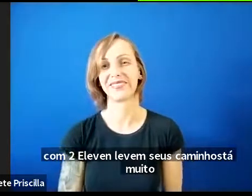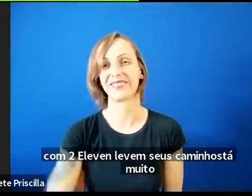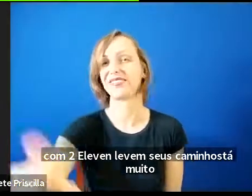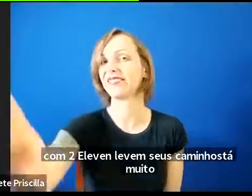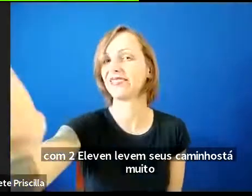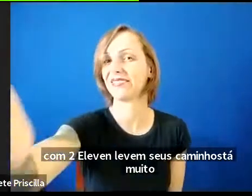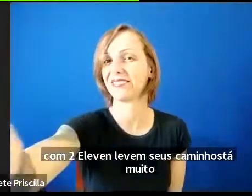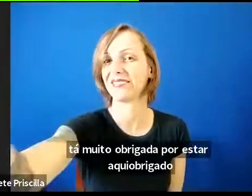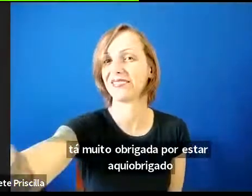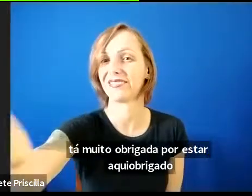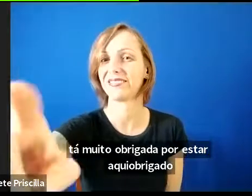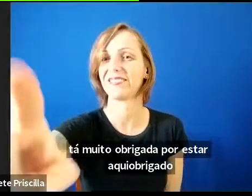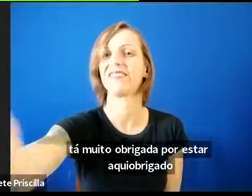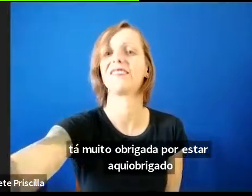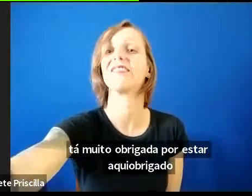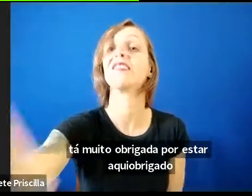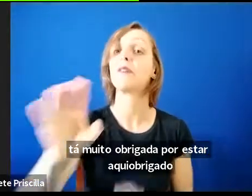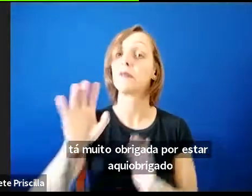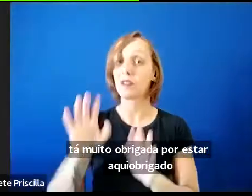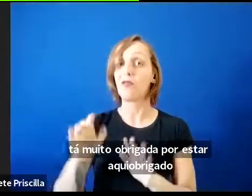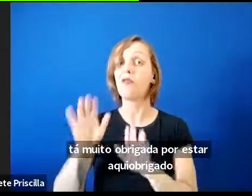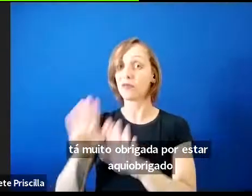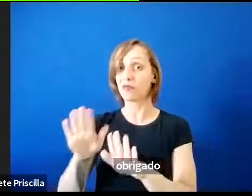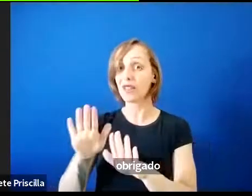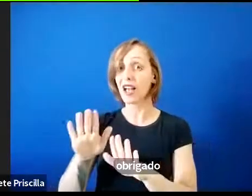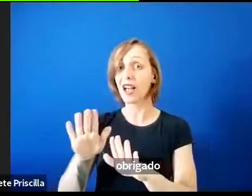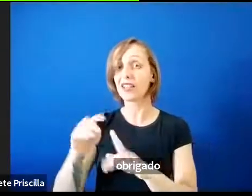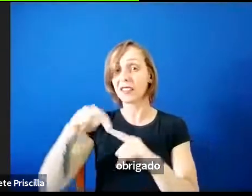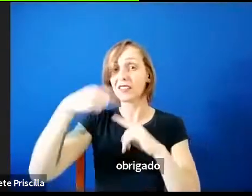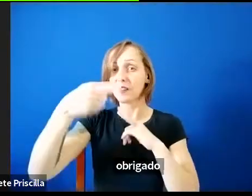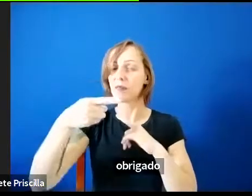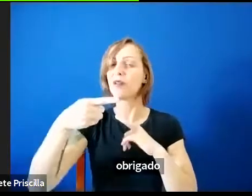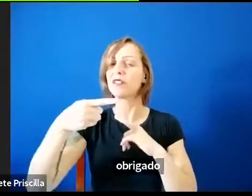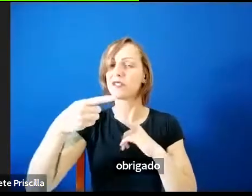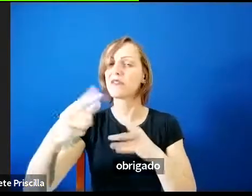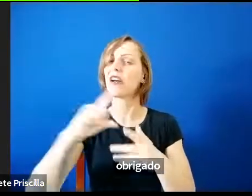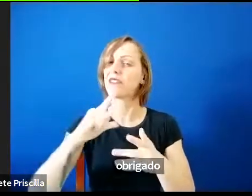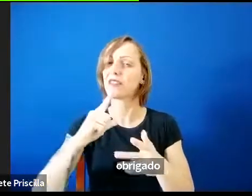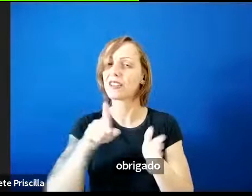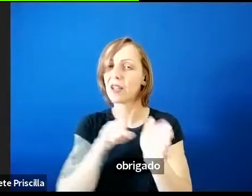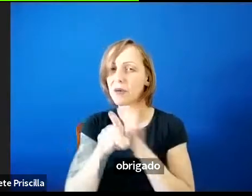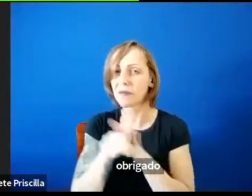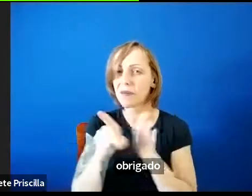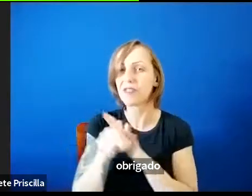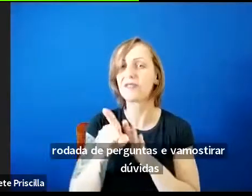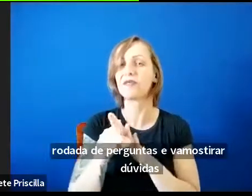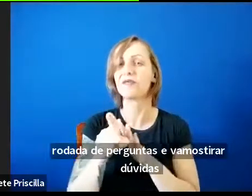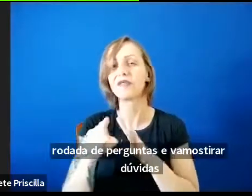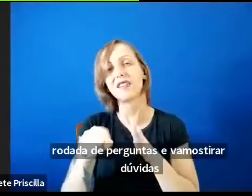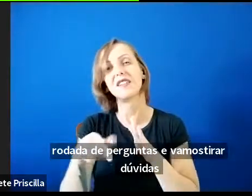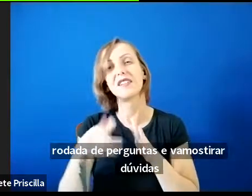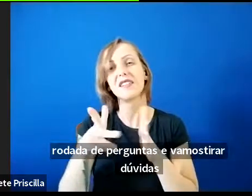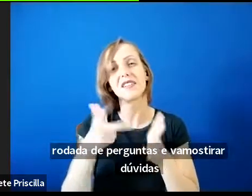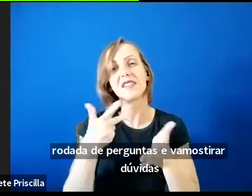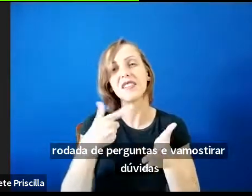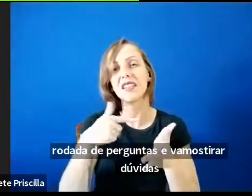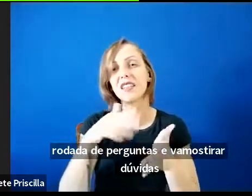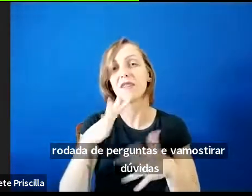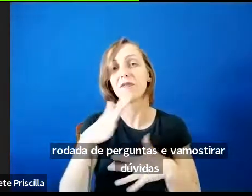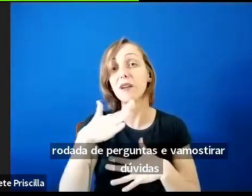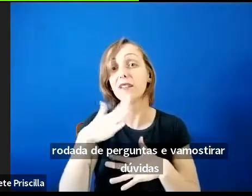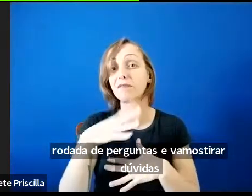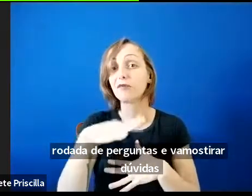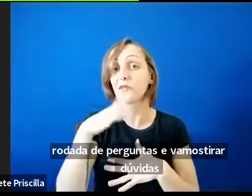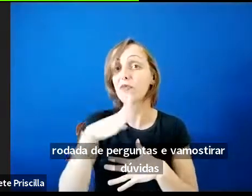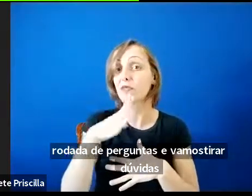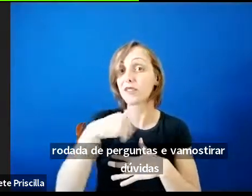Fica por aí, Edna, que vai ter rodada de perguntas e vamos tirar dúvidas sobre esse espaço, né? Também. E me lembrei